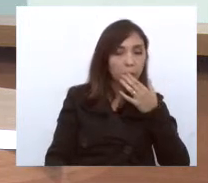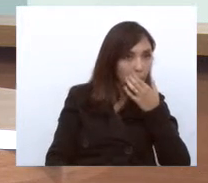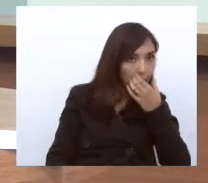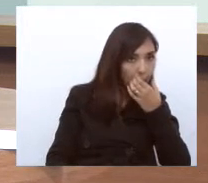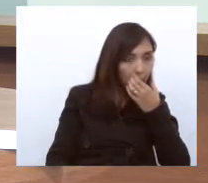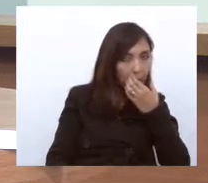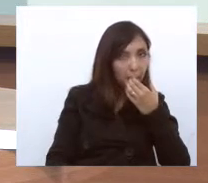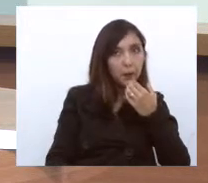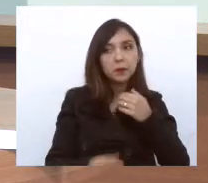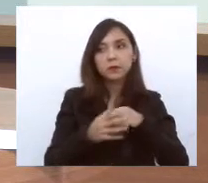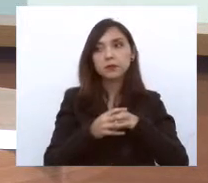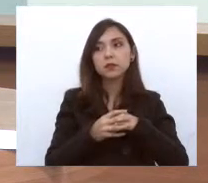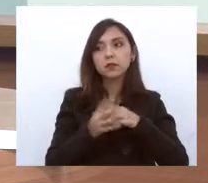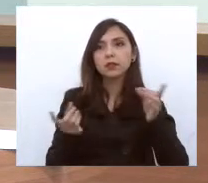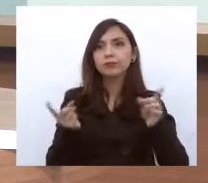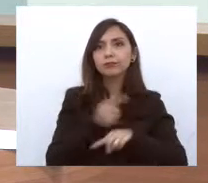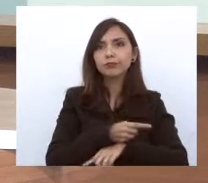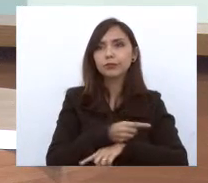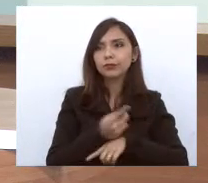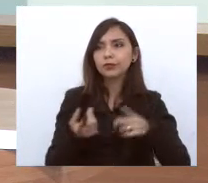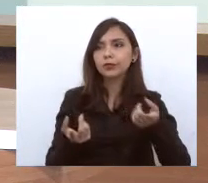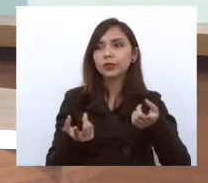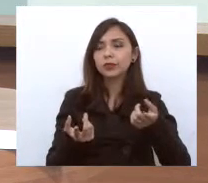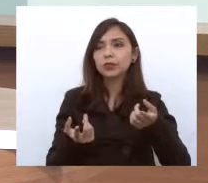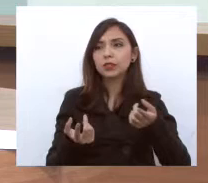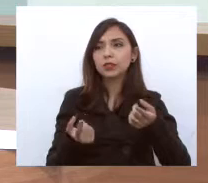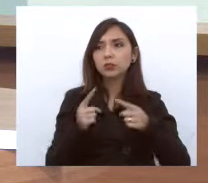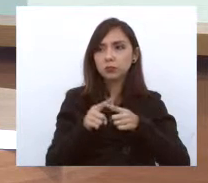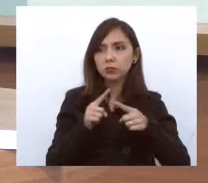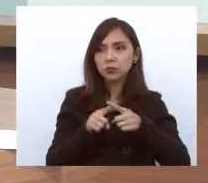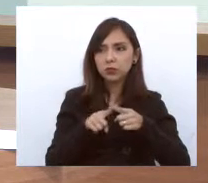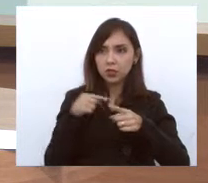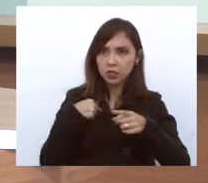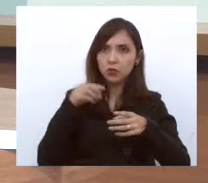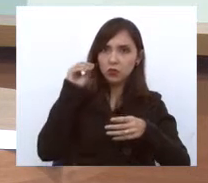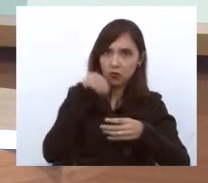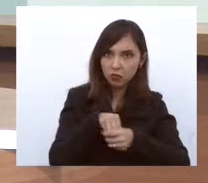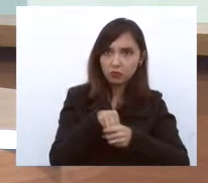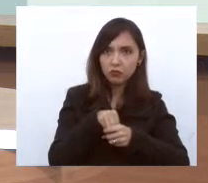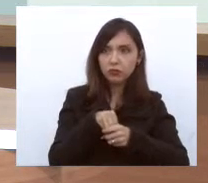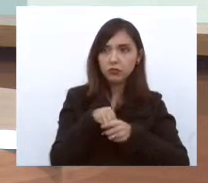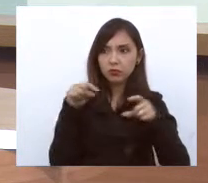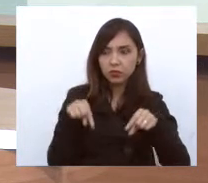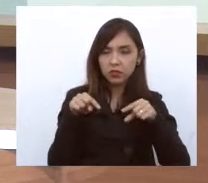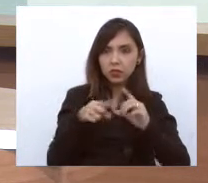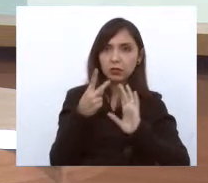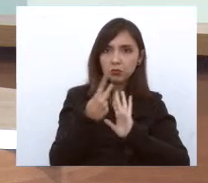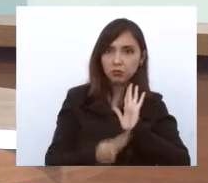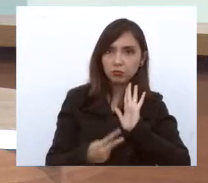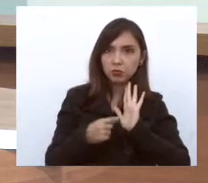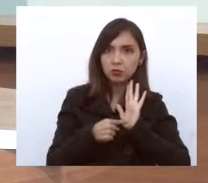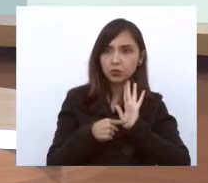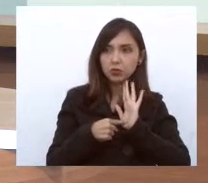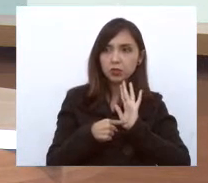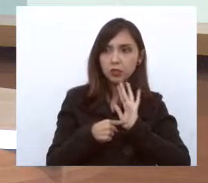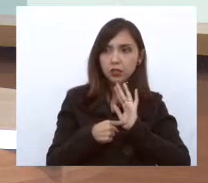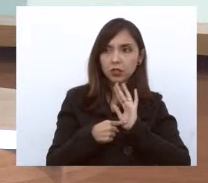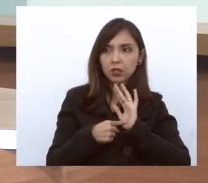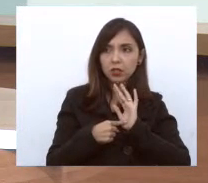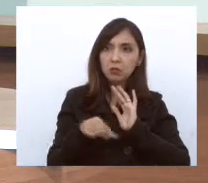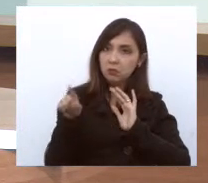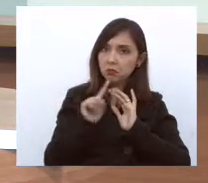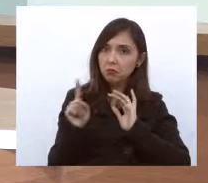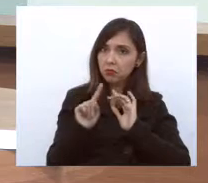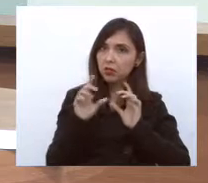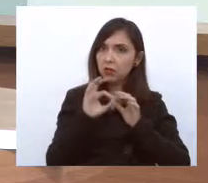é meio contraditório, porque eu pelo menos, eu tinha votado aqui em projetos para não